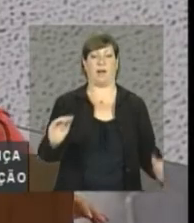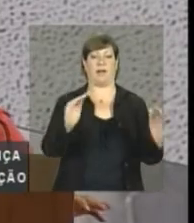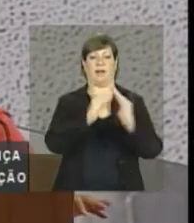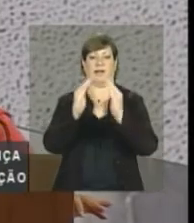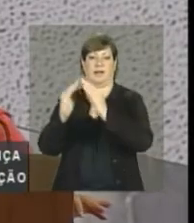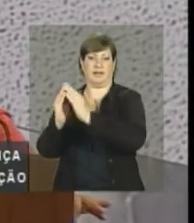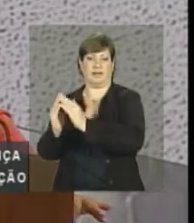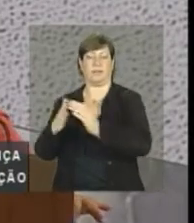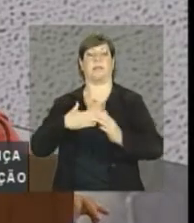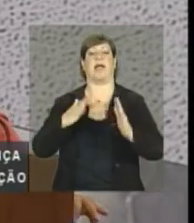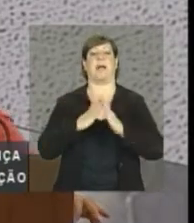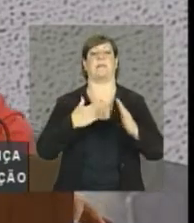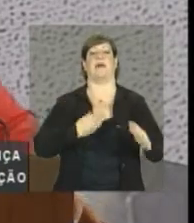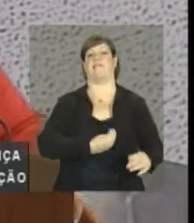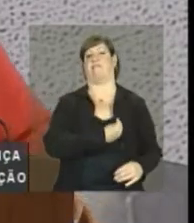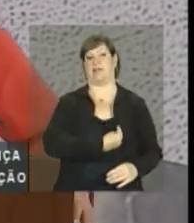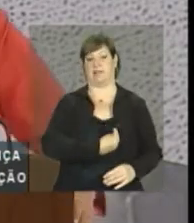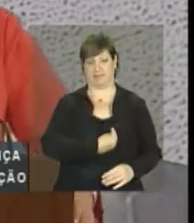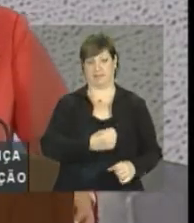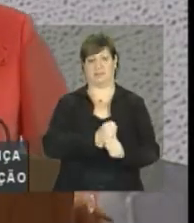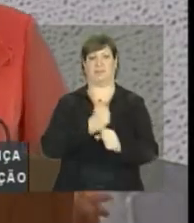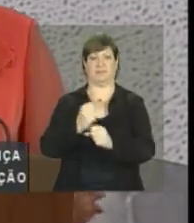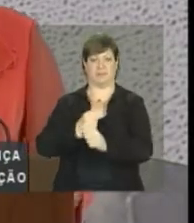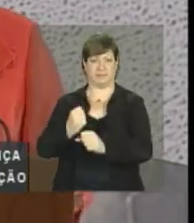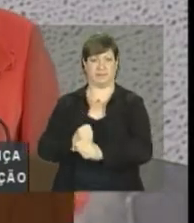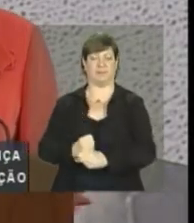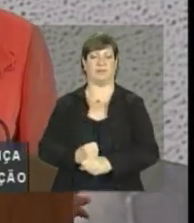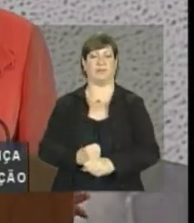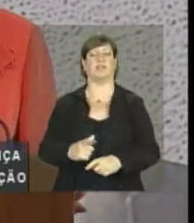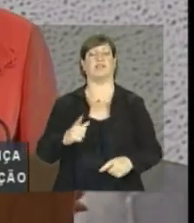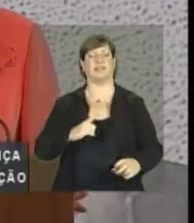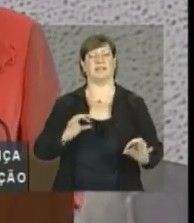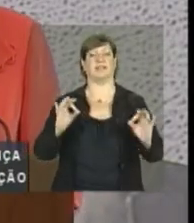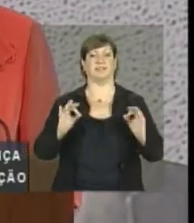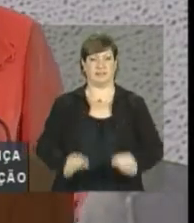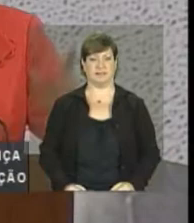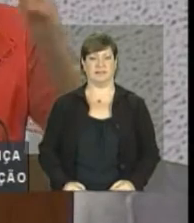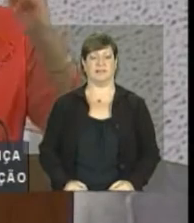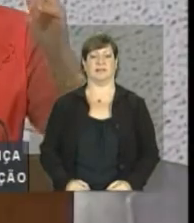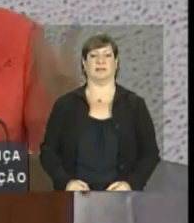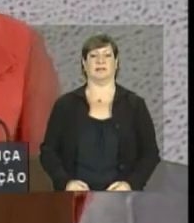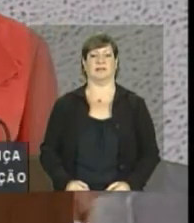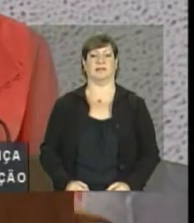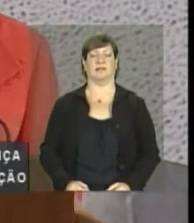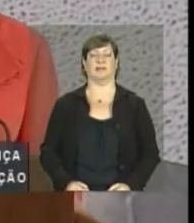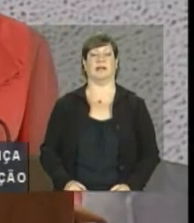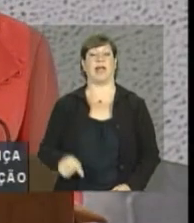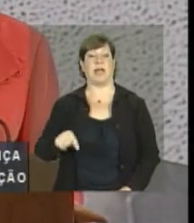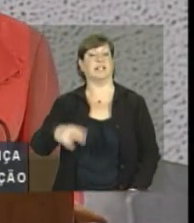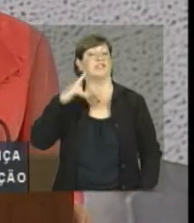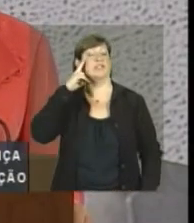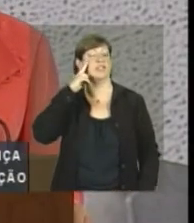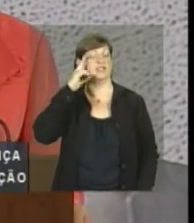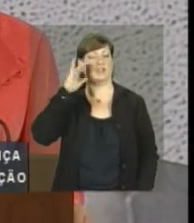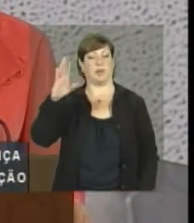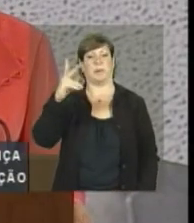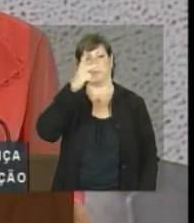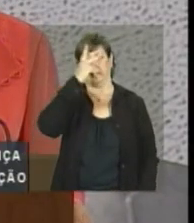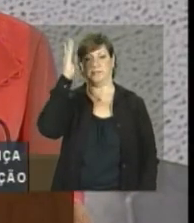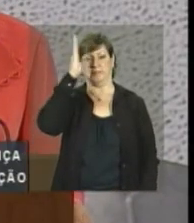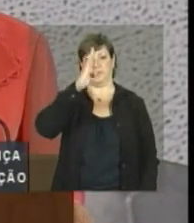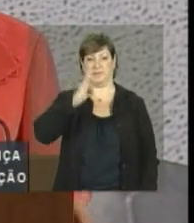Minha Vida. E eu tenho certeza que também esse sonho dos brasileiros e